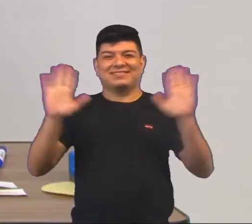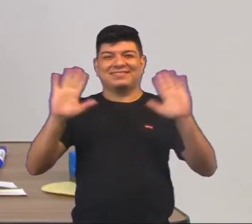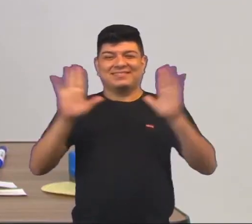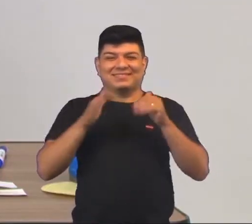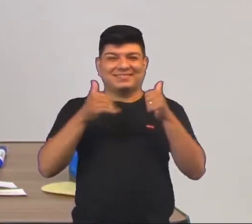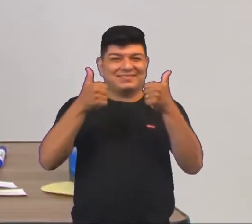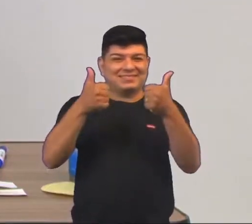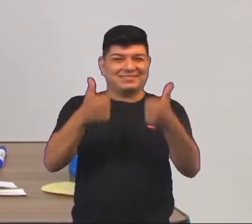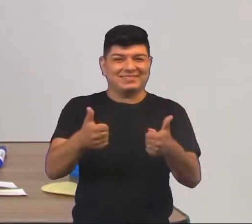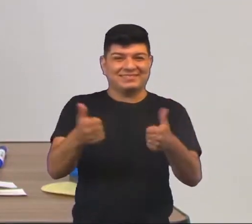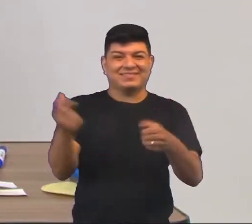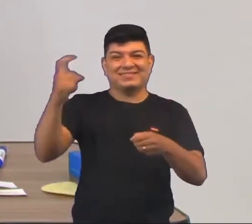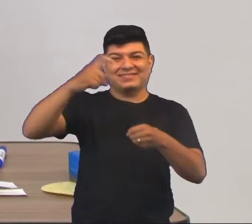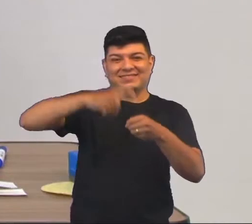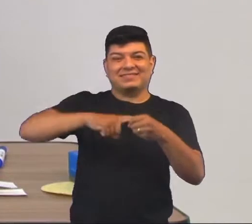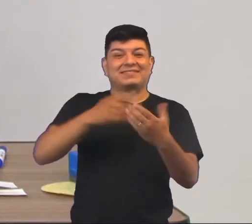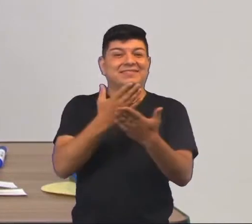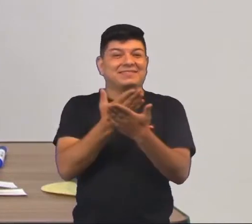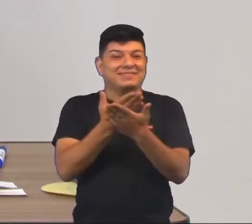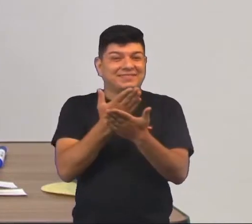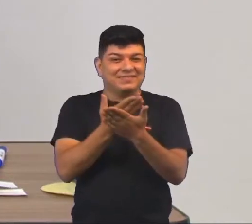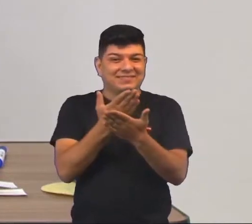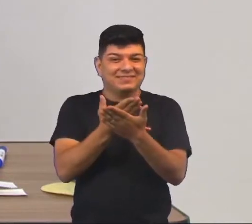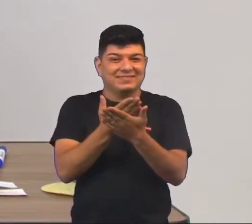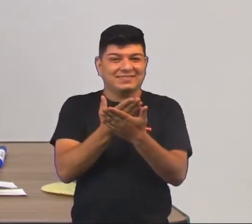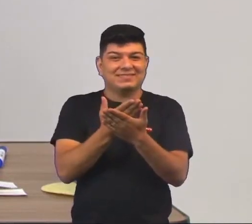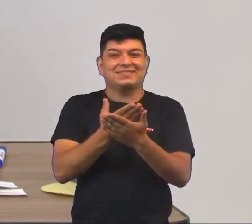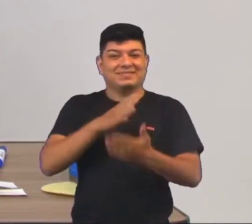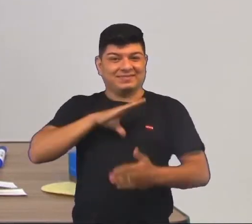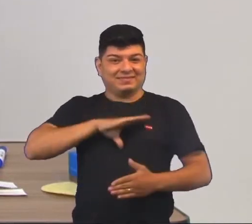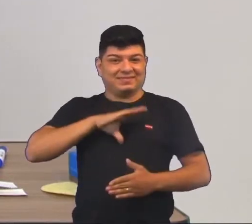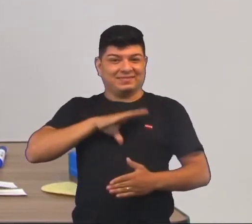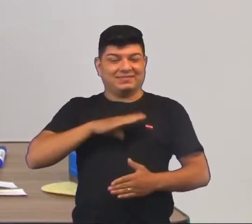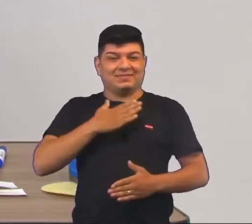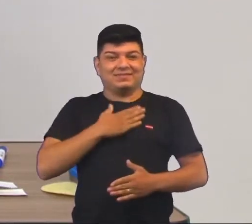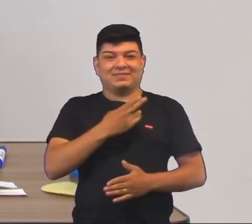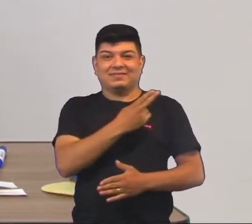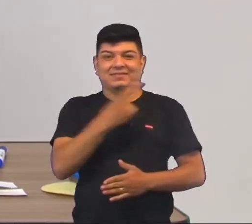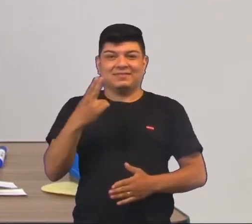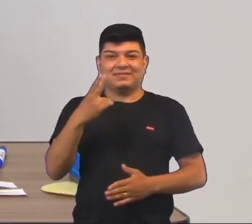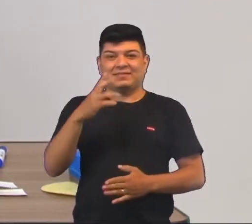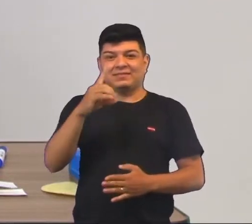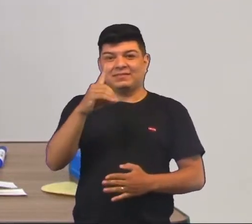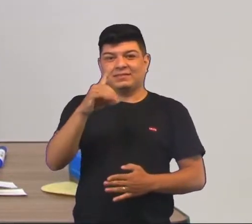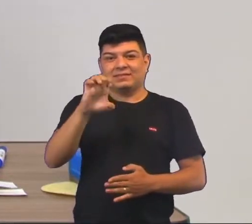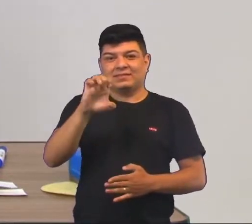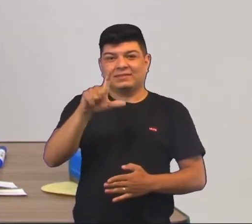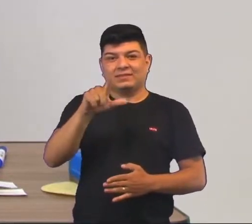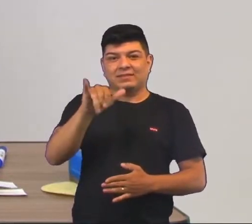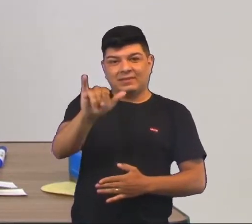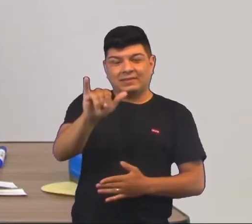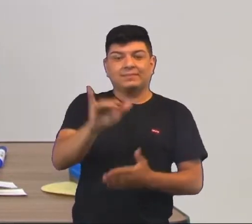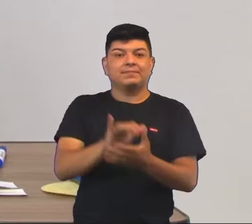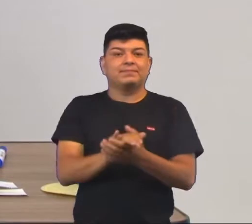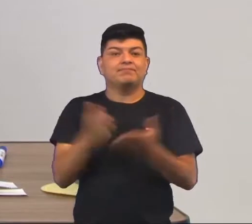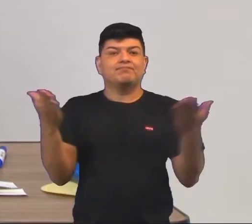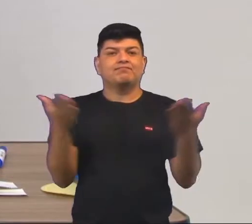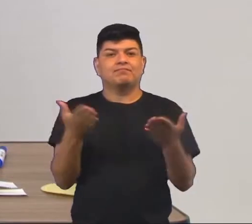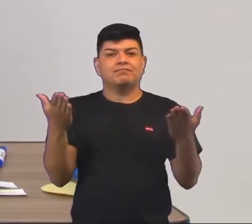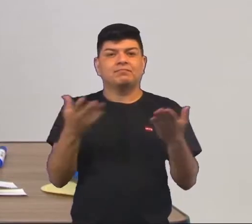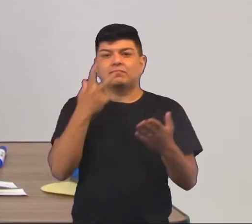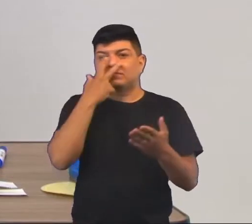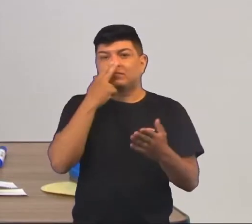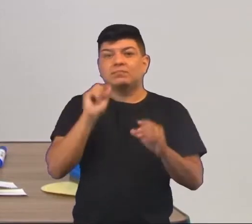Olá, tudo bem? Estamos de volta para mais uma aula de língua portuguesa. Sou a professora Deli e hoje vamos trabalhar com tempo